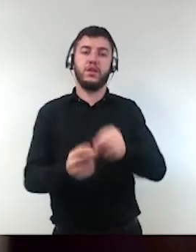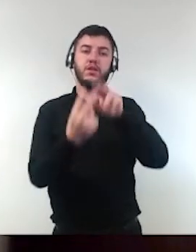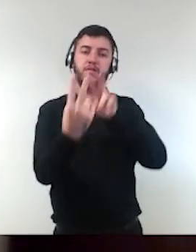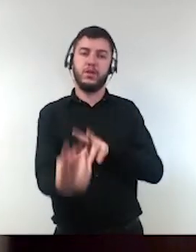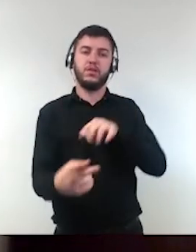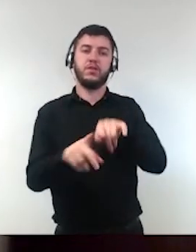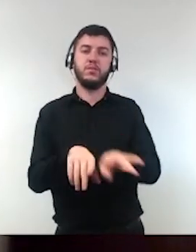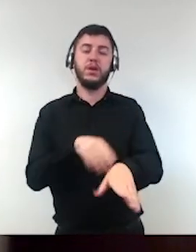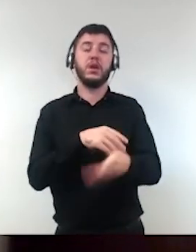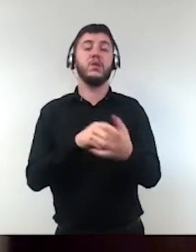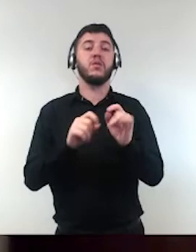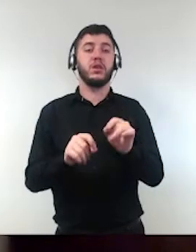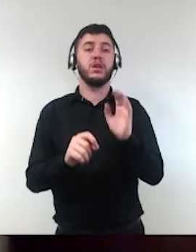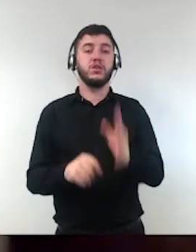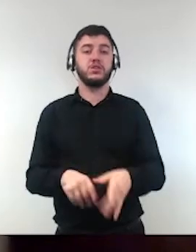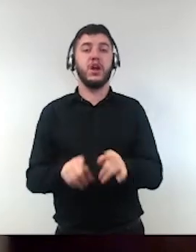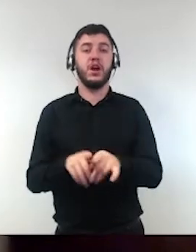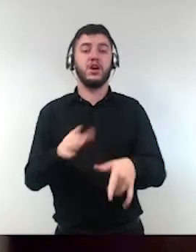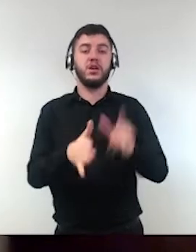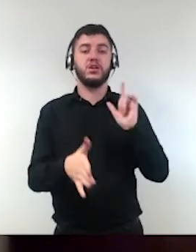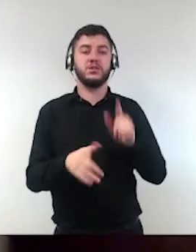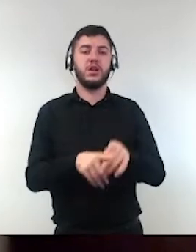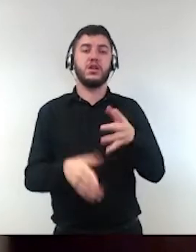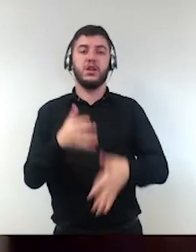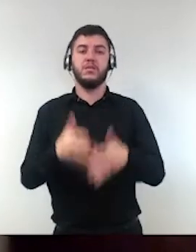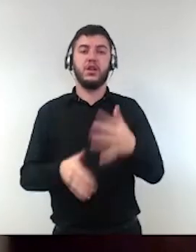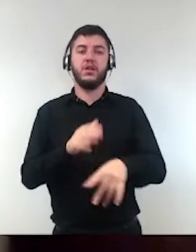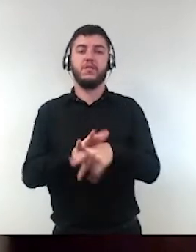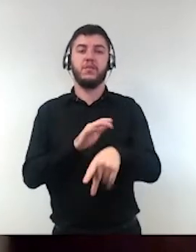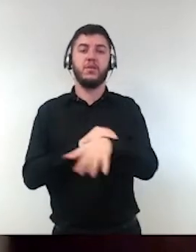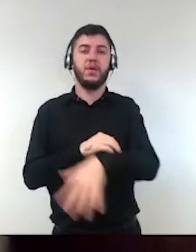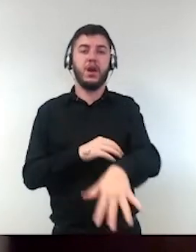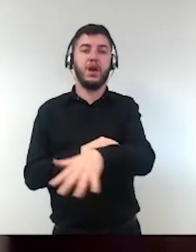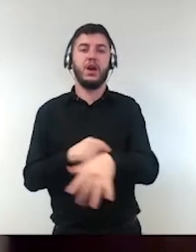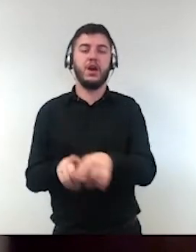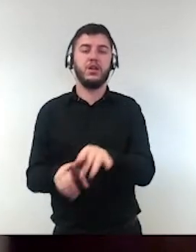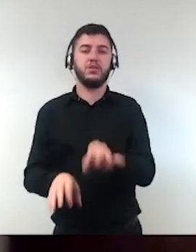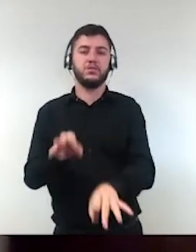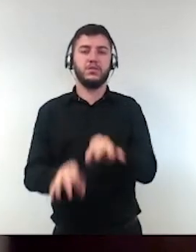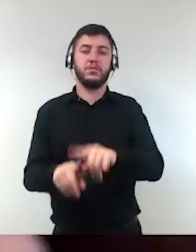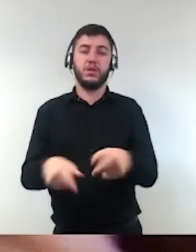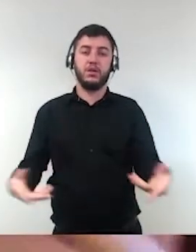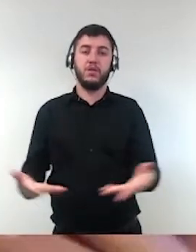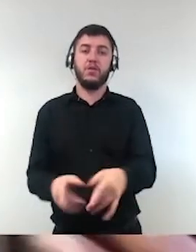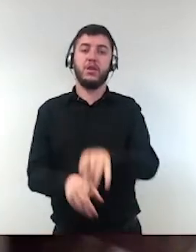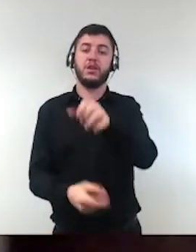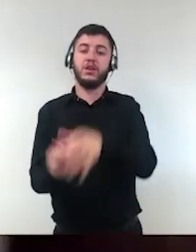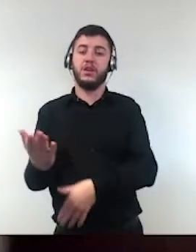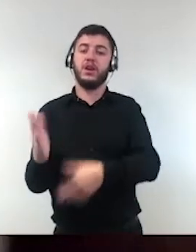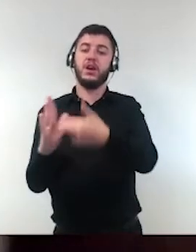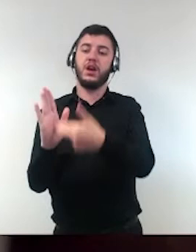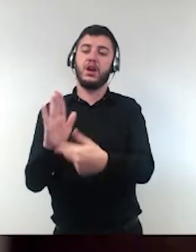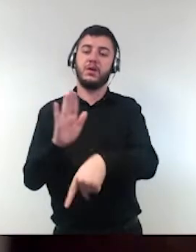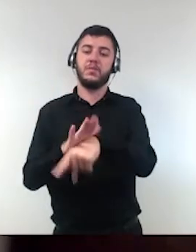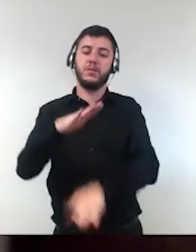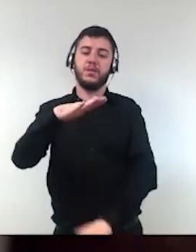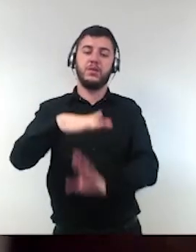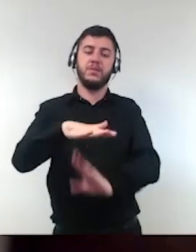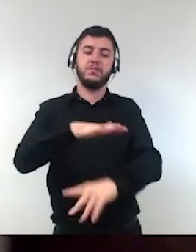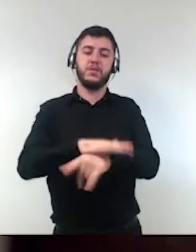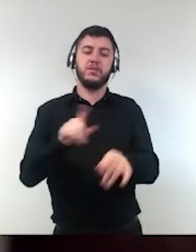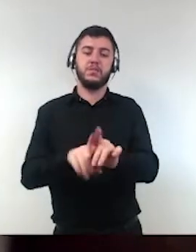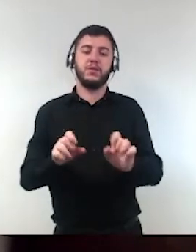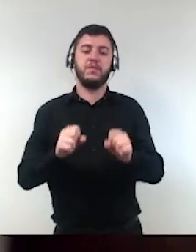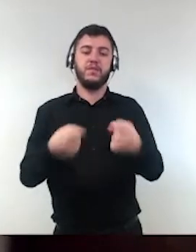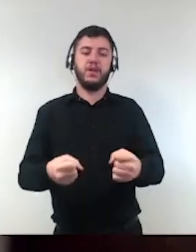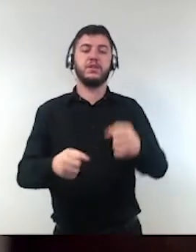agora já não encontra mais, e nós precisamos agora só criar os limites, né, de acordo com o respeito ao direito de